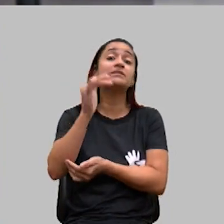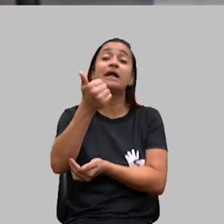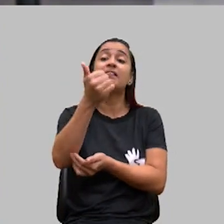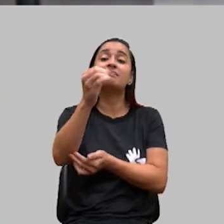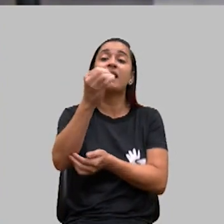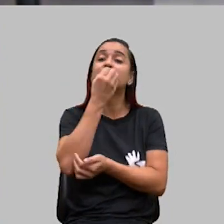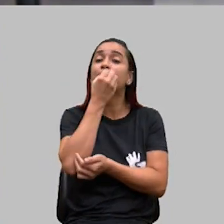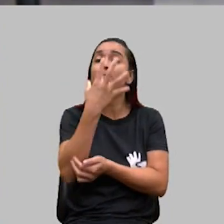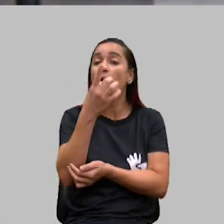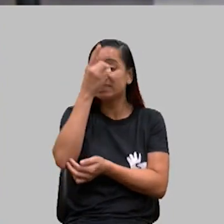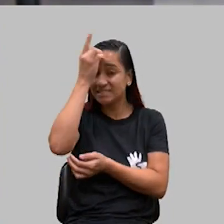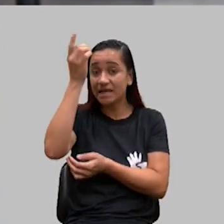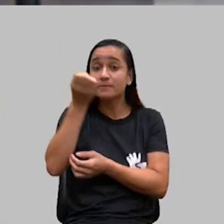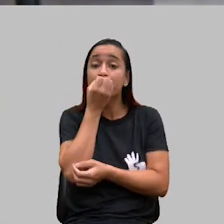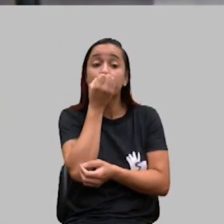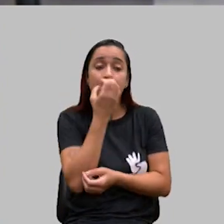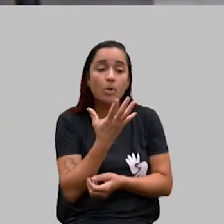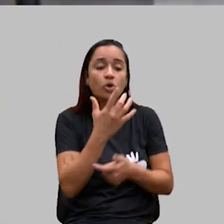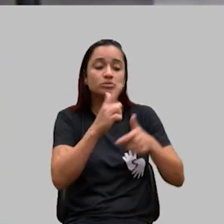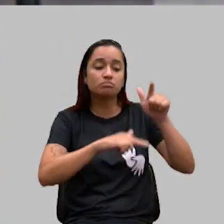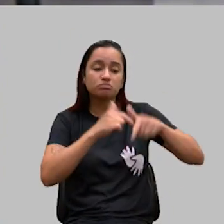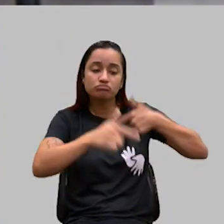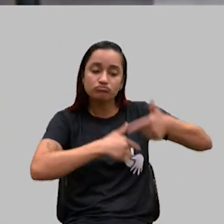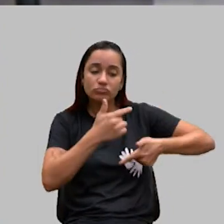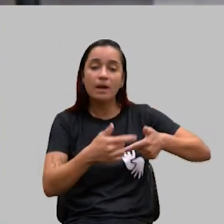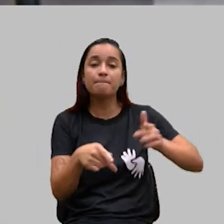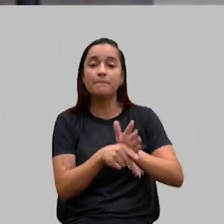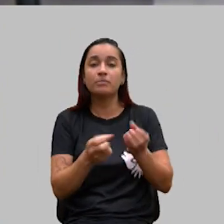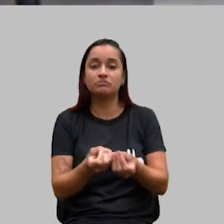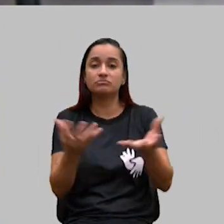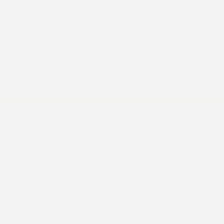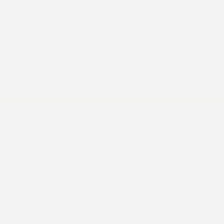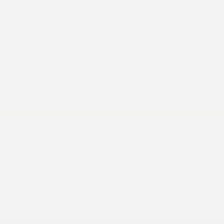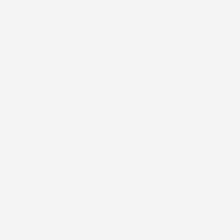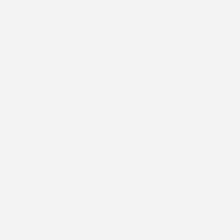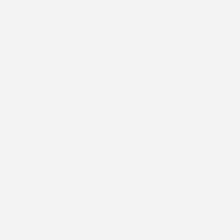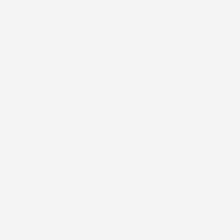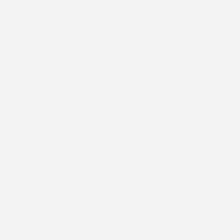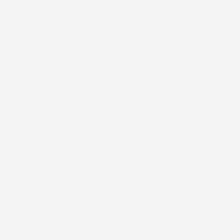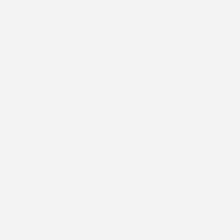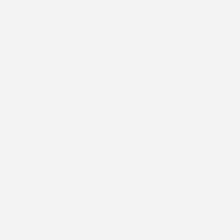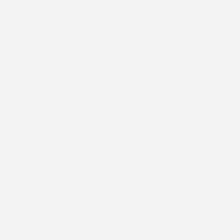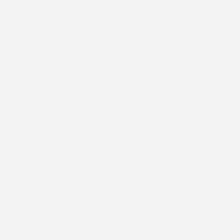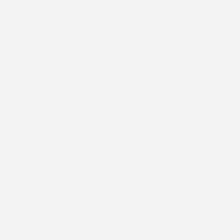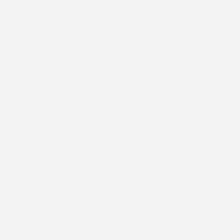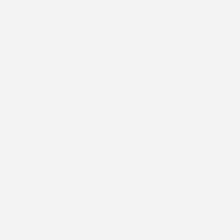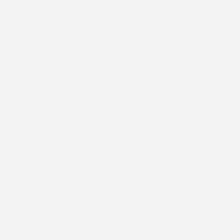bons produtos à disposição da população do estado de Minas Gerais